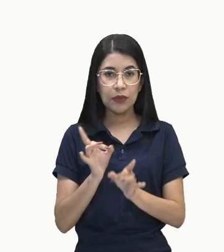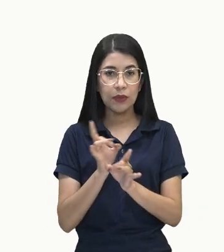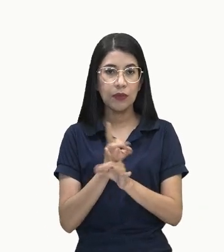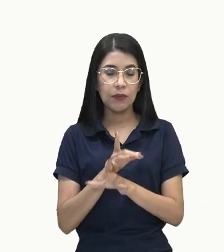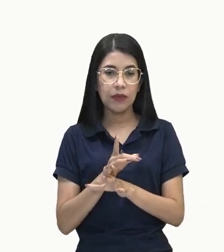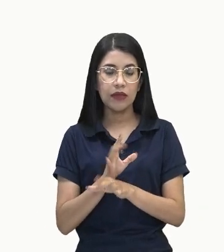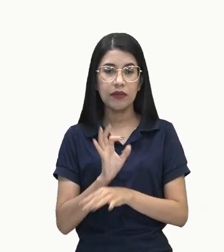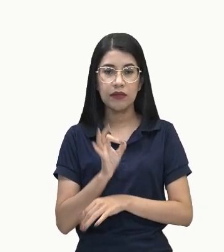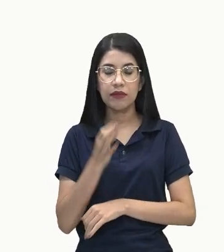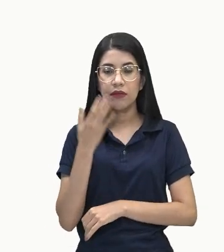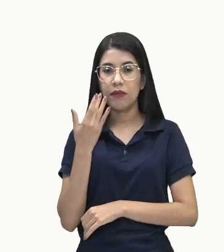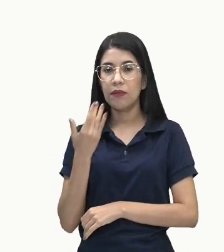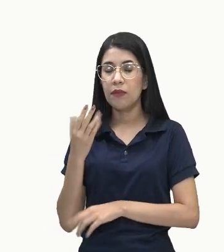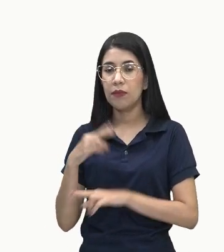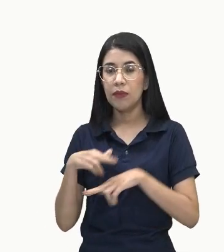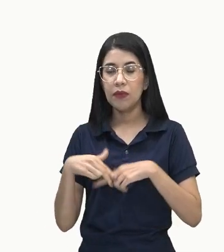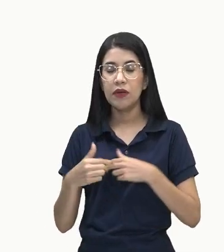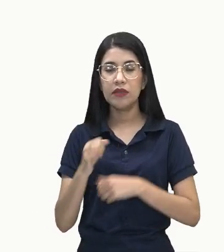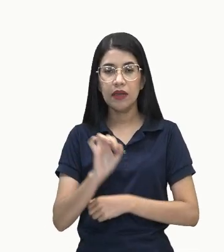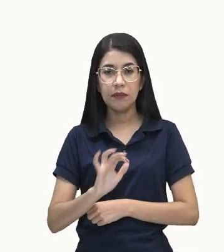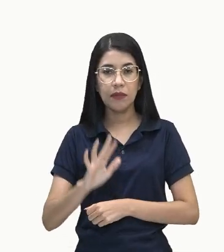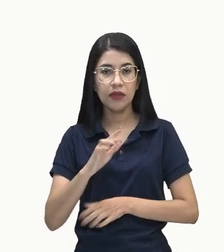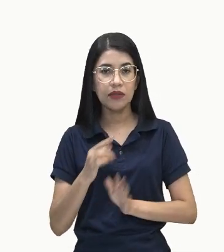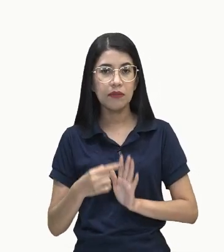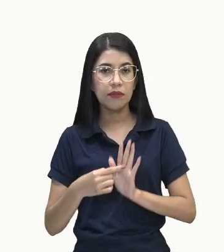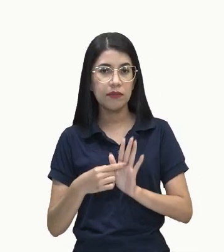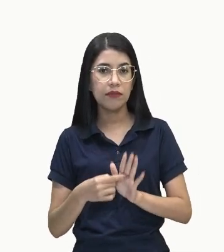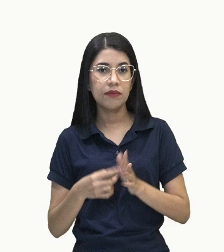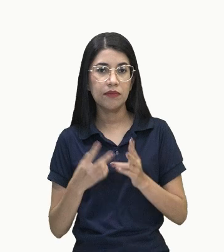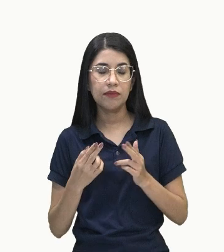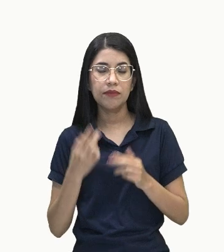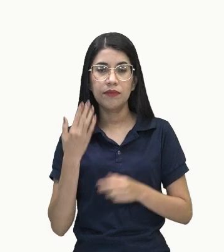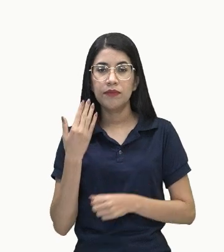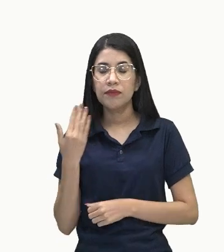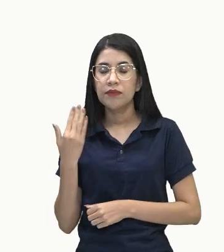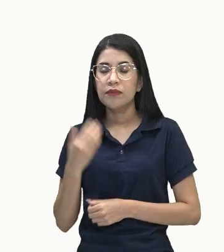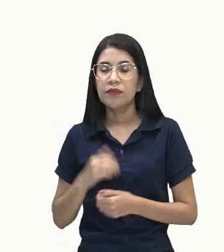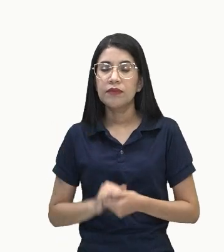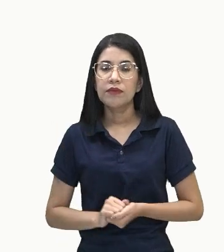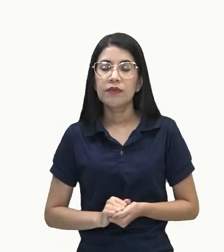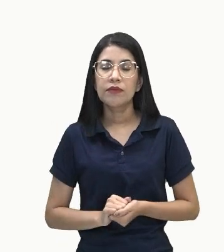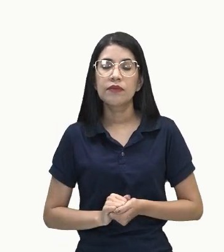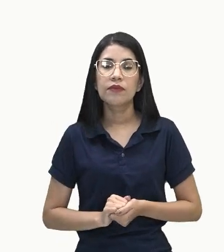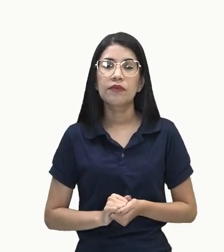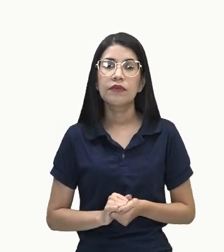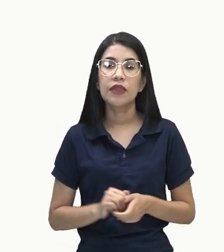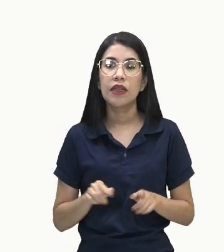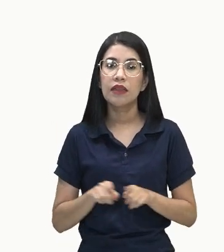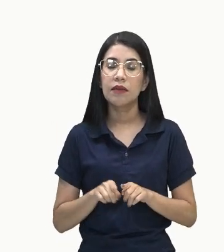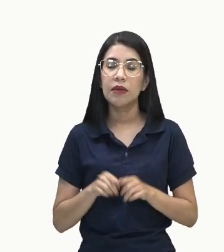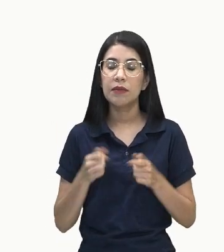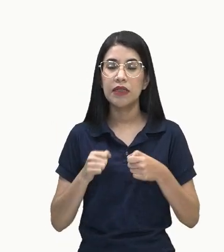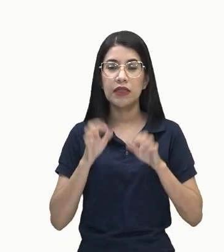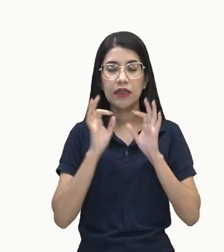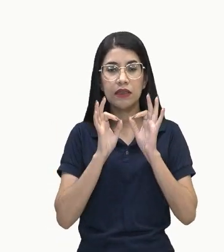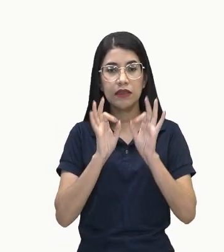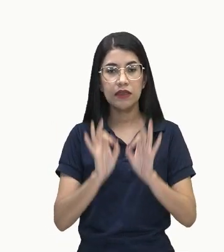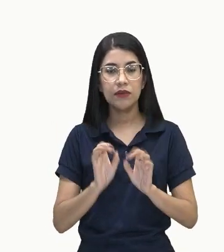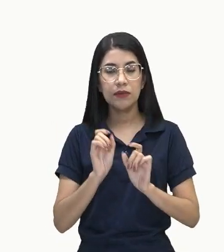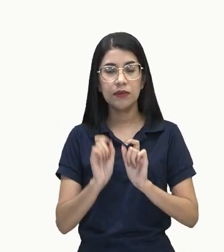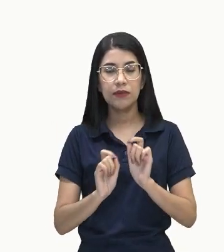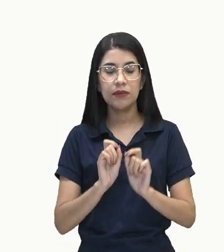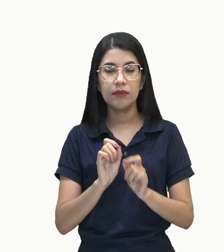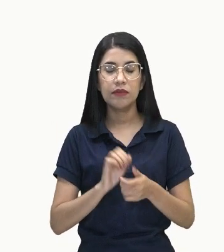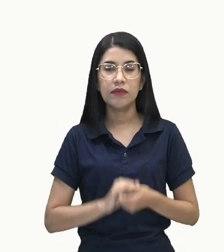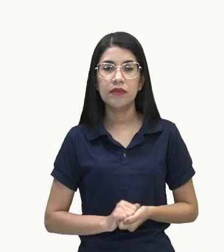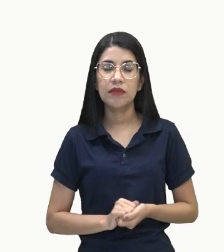legal? Por isso que aqui ele está dessa forma. Bem, outra coisa que nós temos que reparar sempre